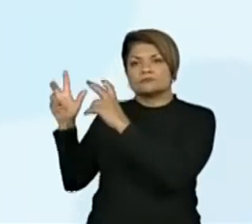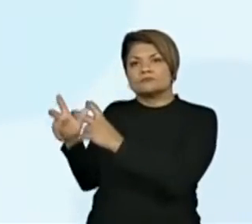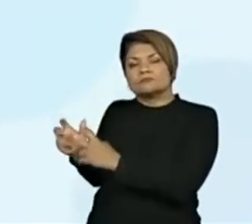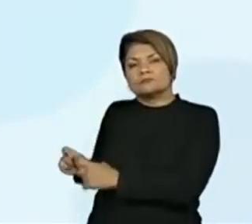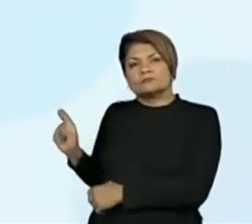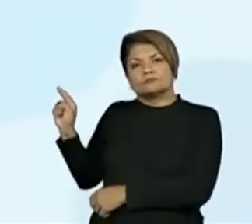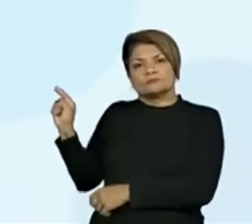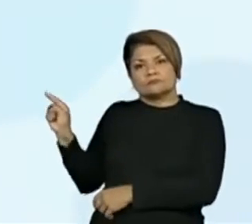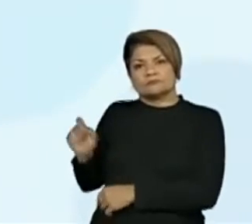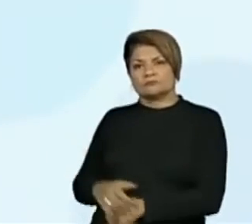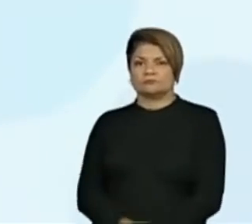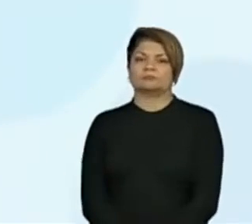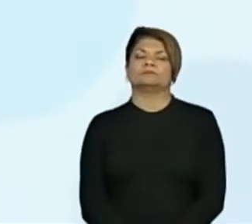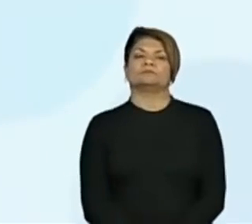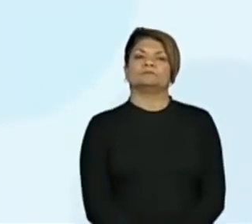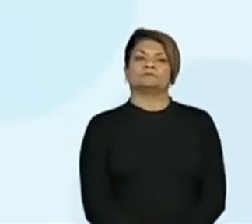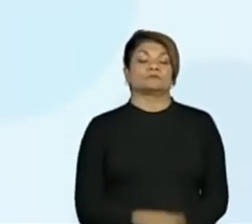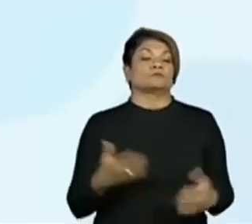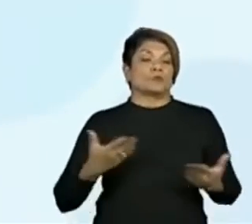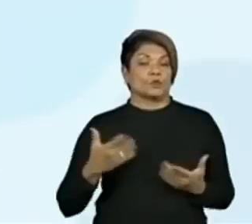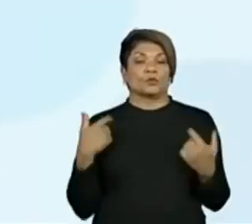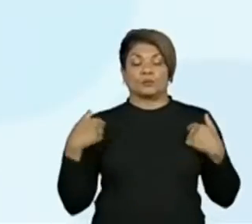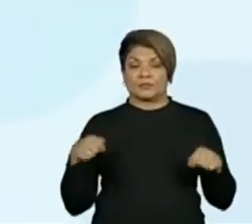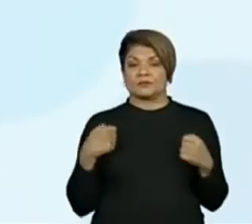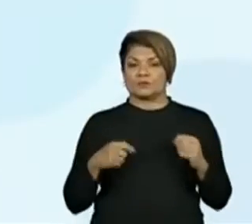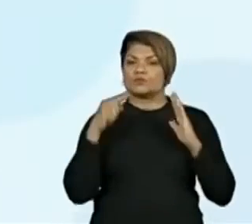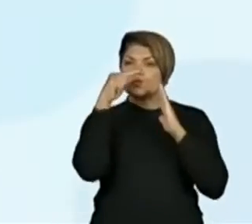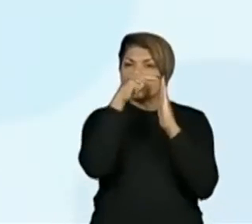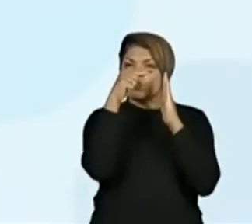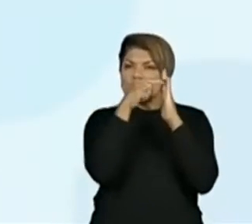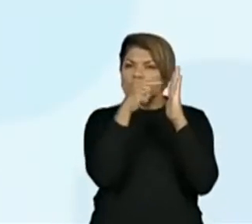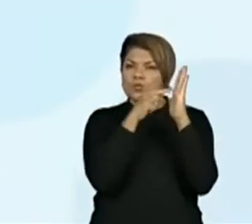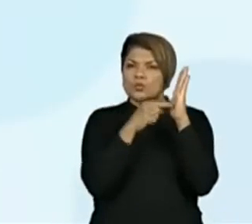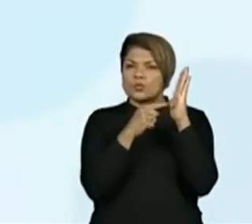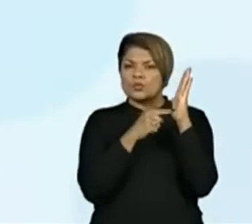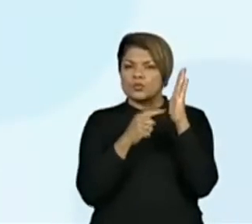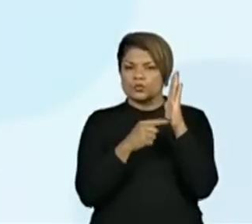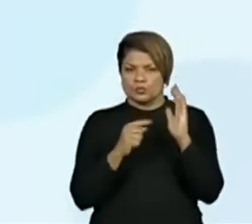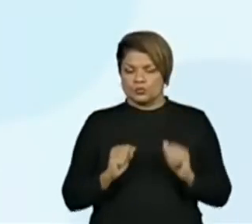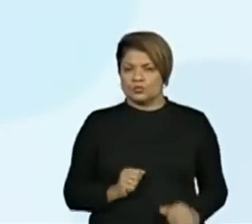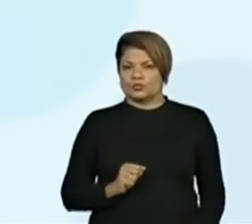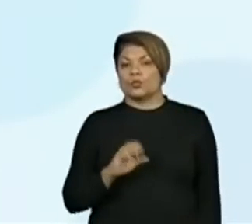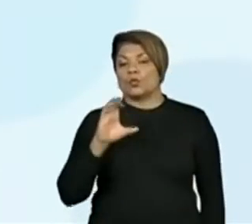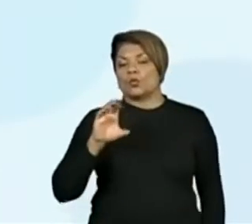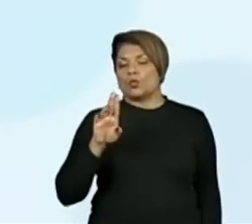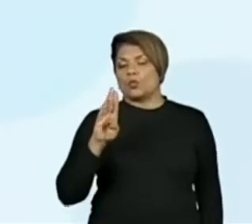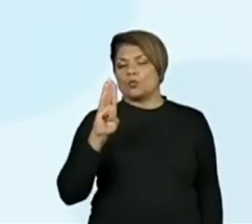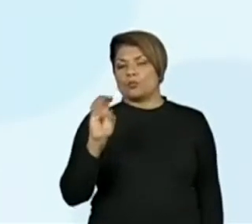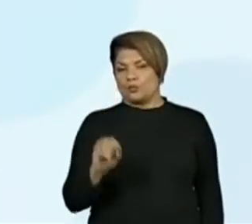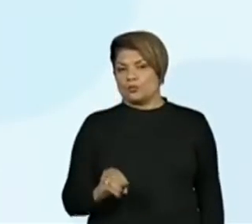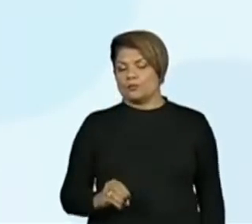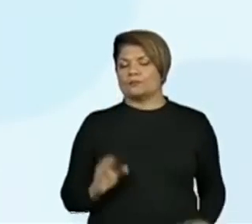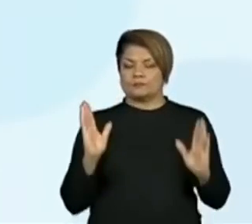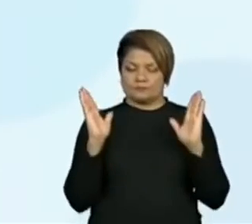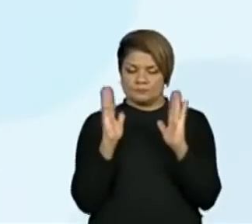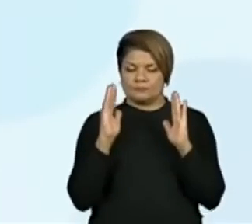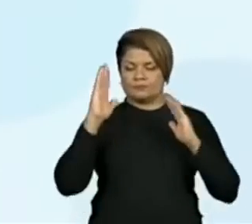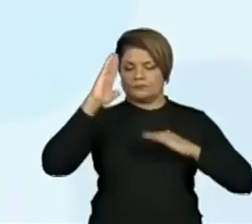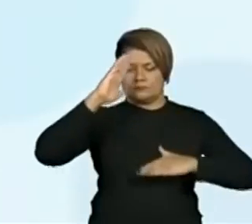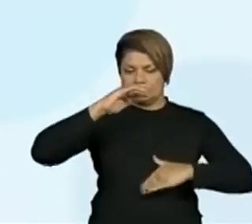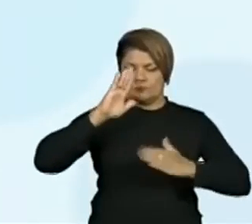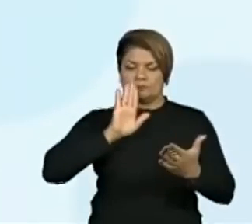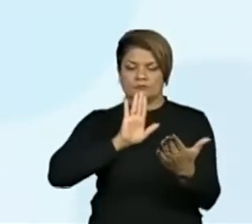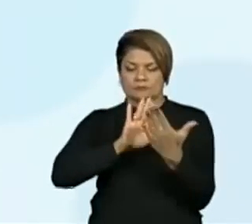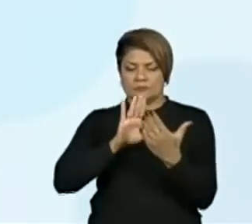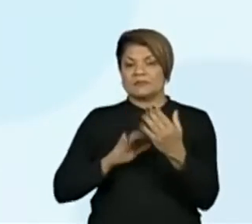nessa imagem? Agora eu preciso que vocês contem. O que era um cubo mesmo, Pro? Quatro lados, não. Seis lados. Seis lados